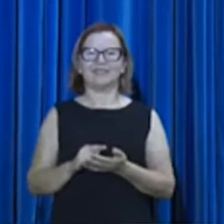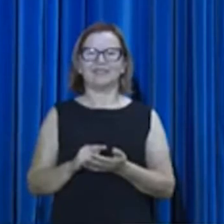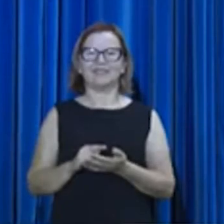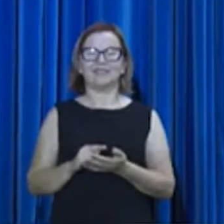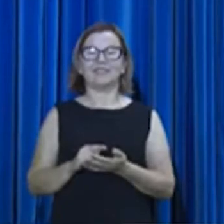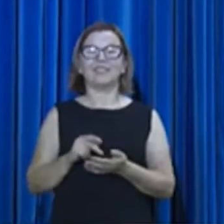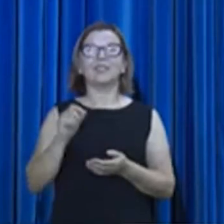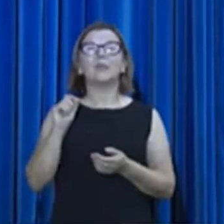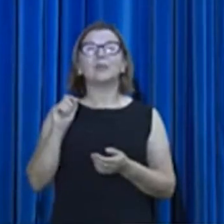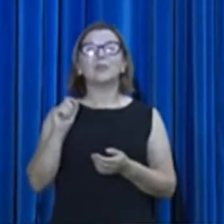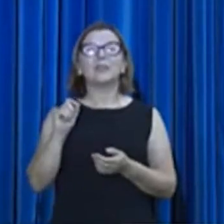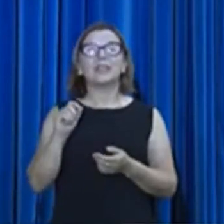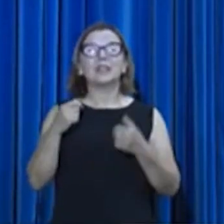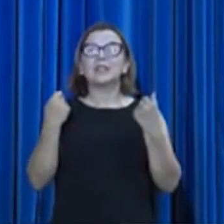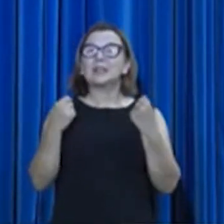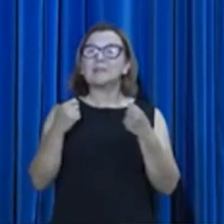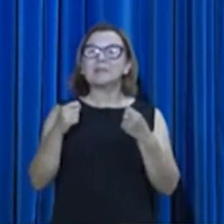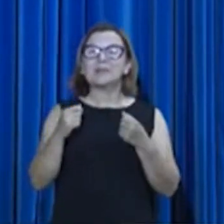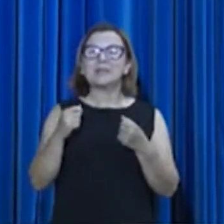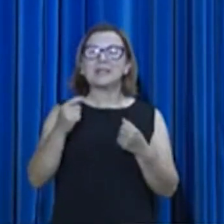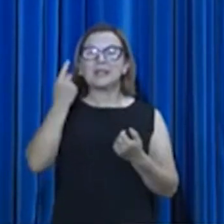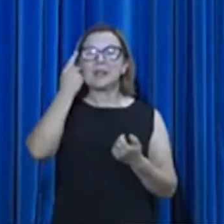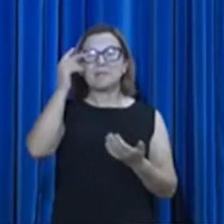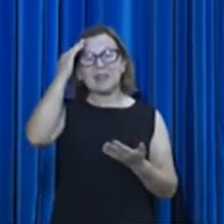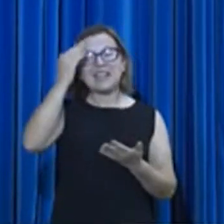essencial, sine qua non, para nós crermos?